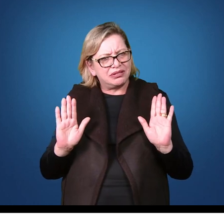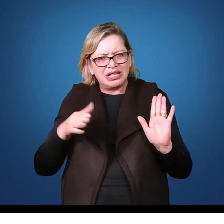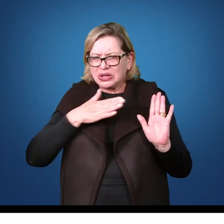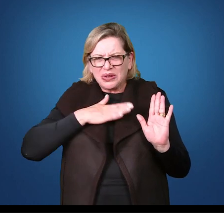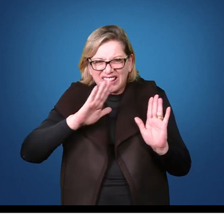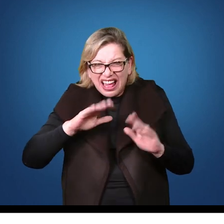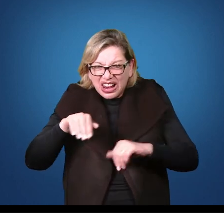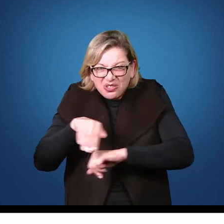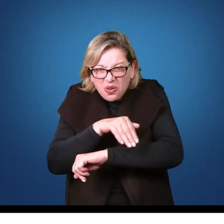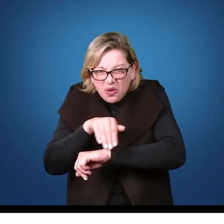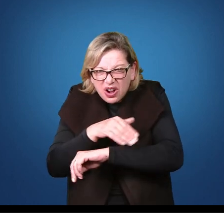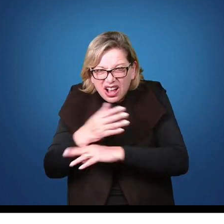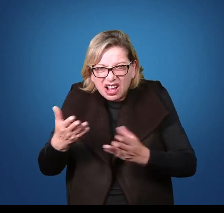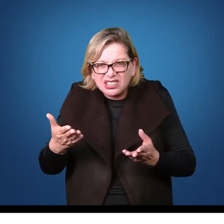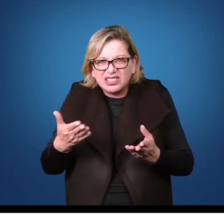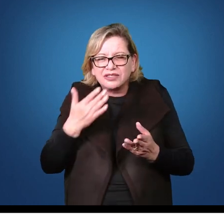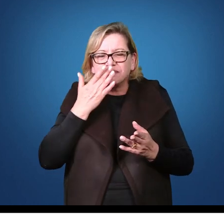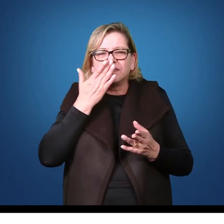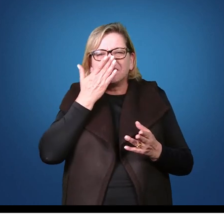ser ruas e vielas?